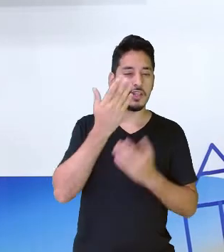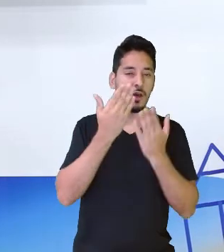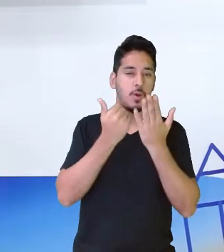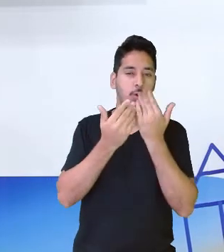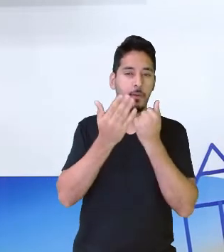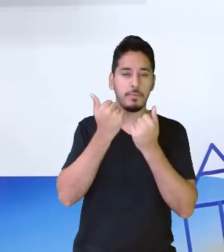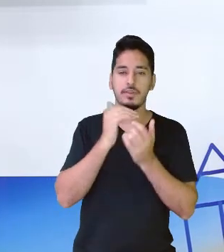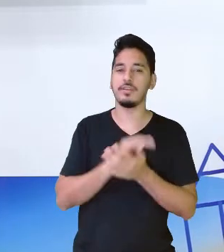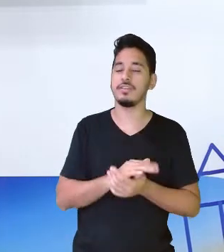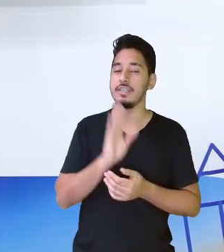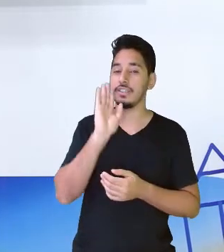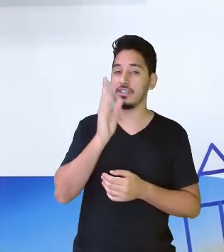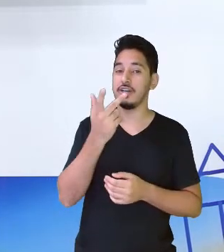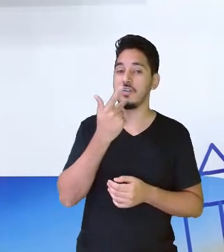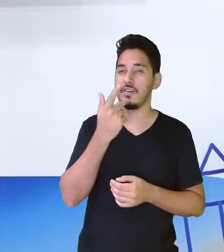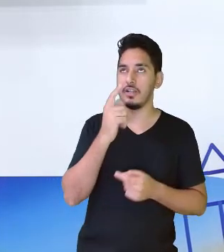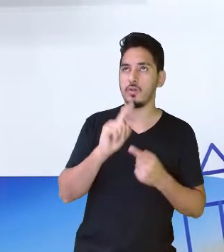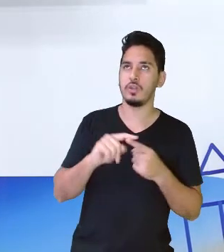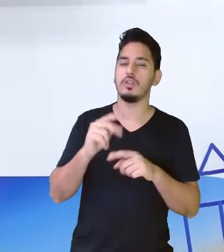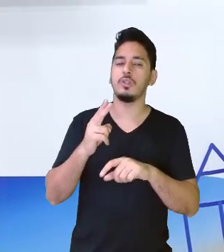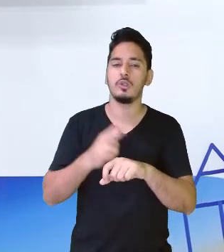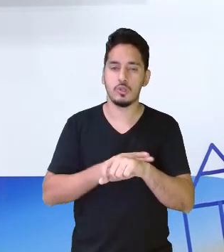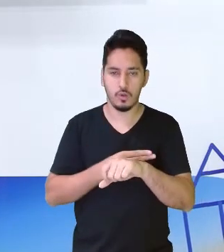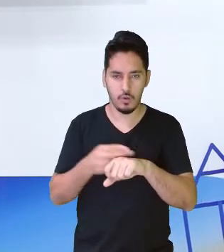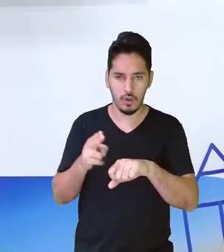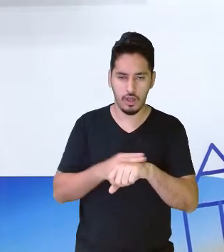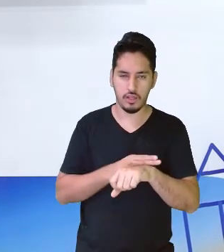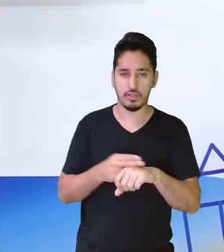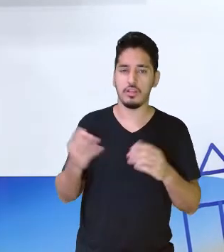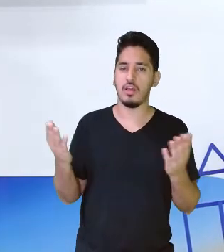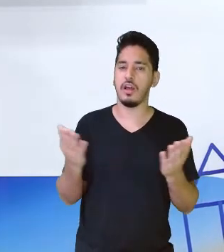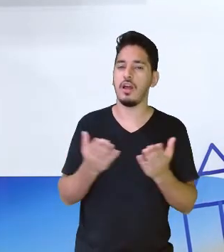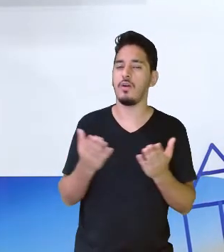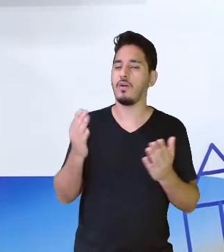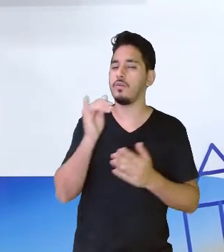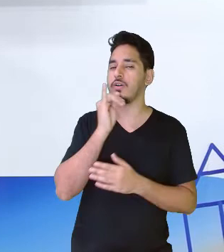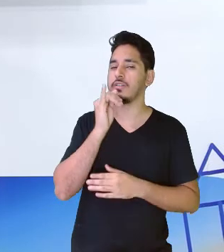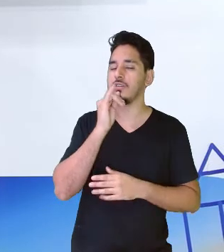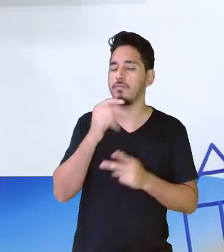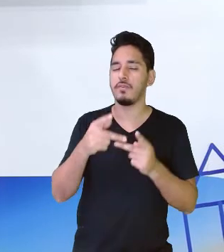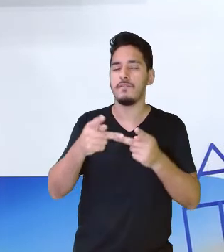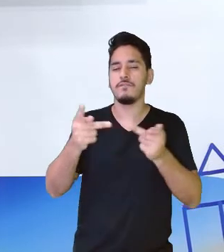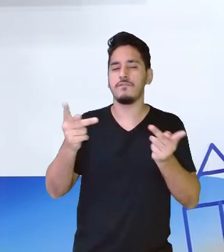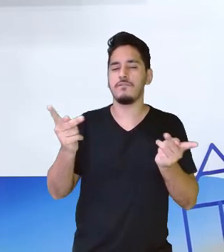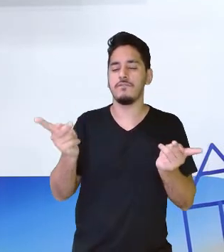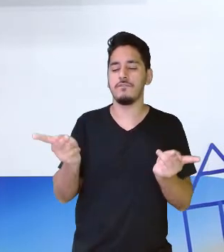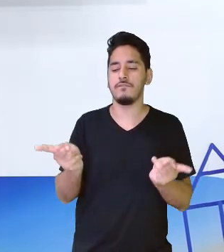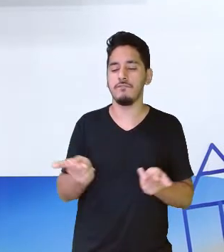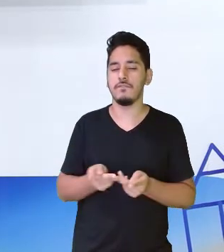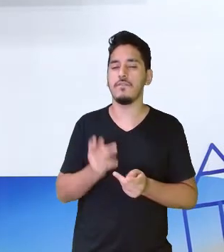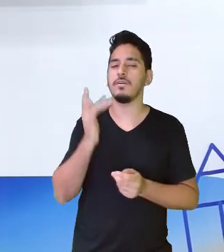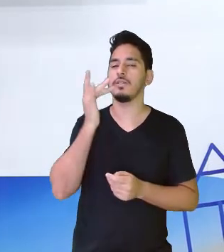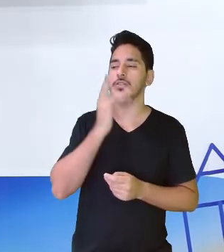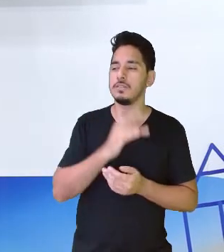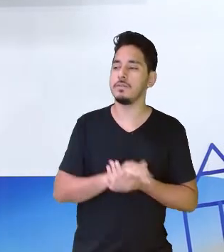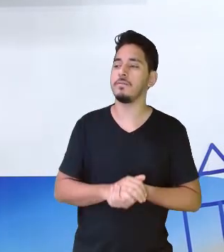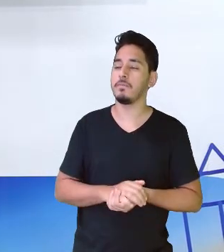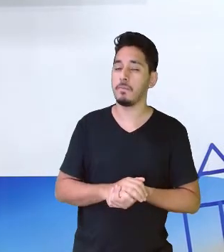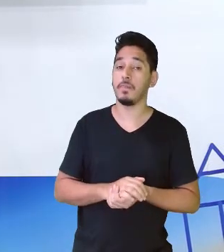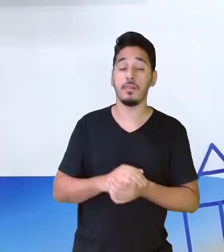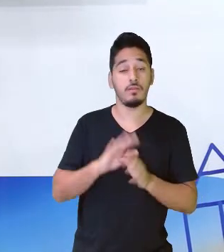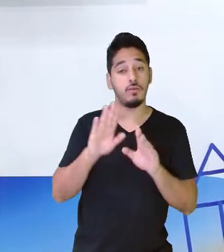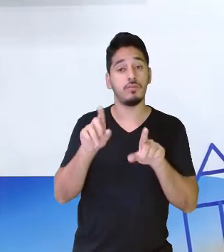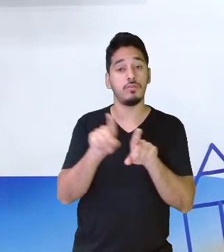né? Já falei da barra de chocolate e agora eu dei um exemplo da pizza. Eu também tenho aqui